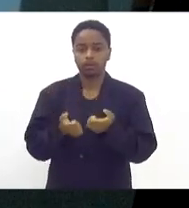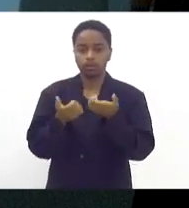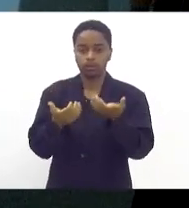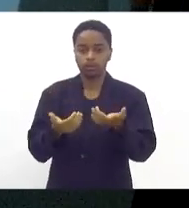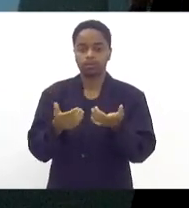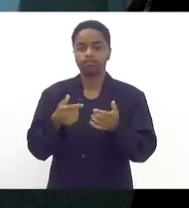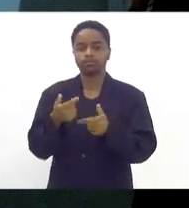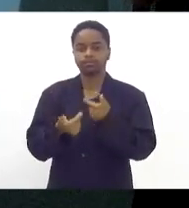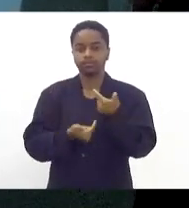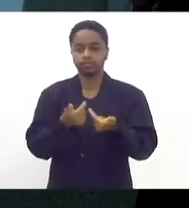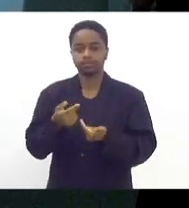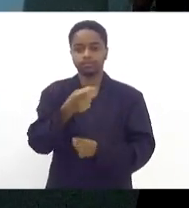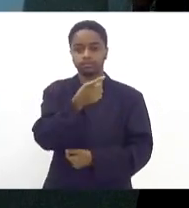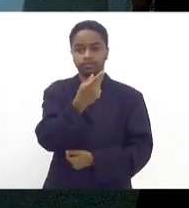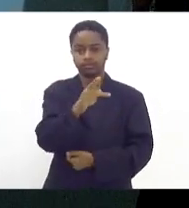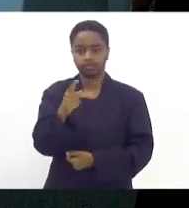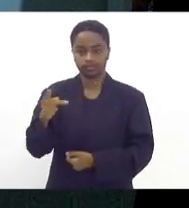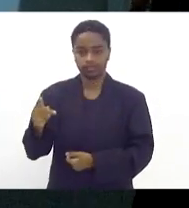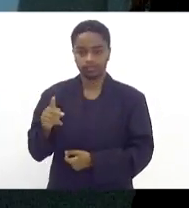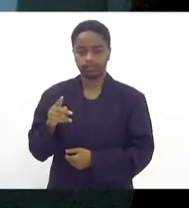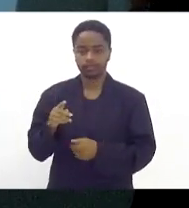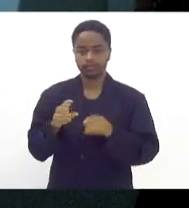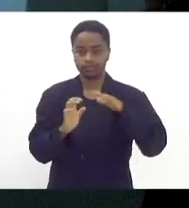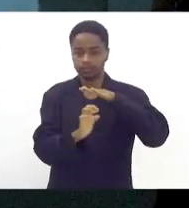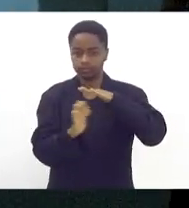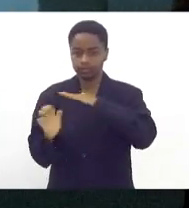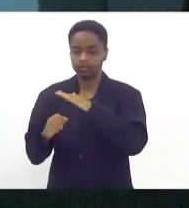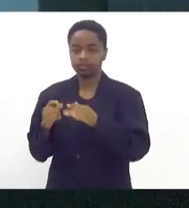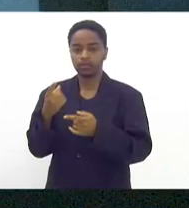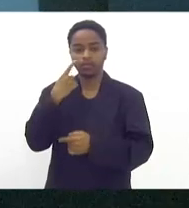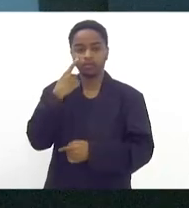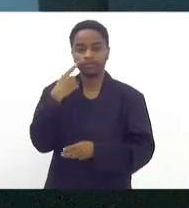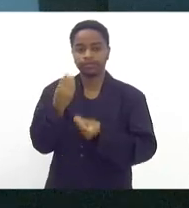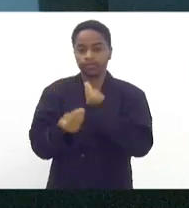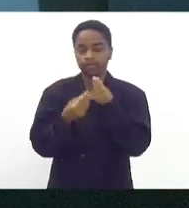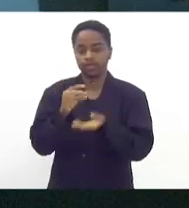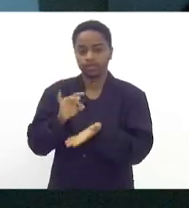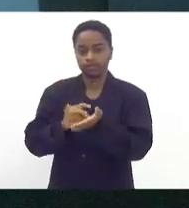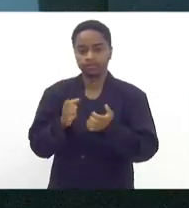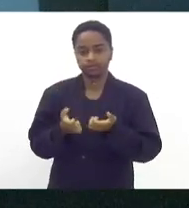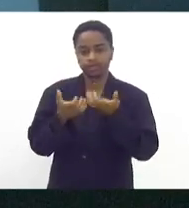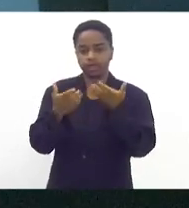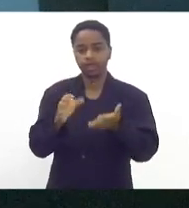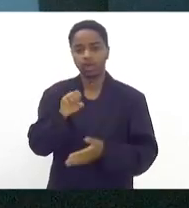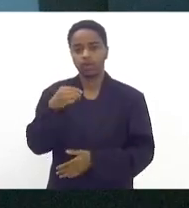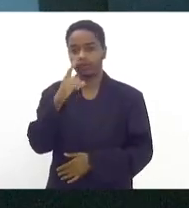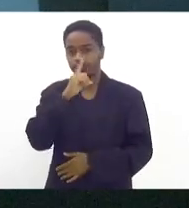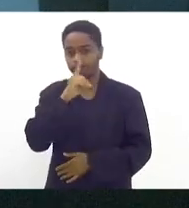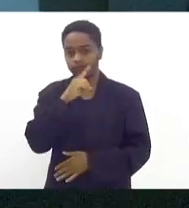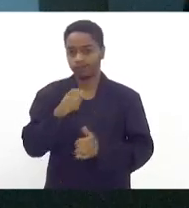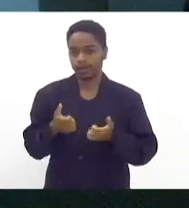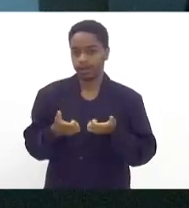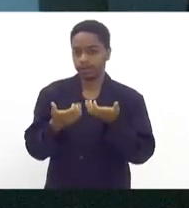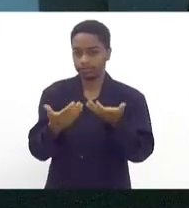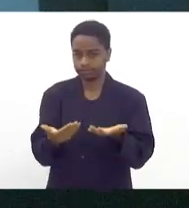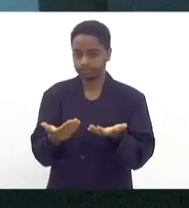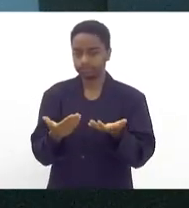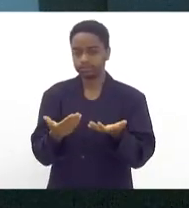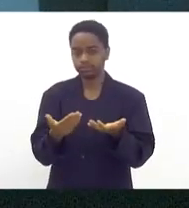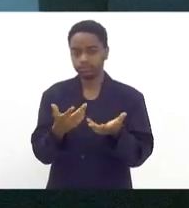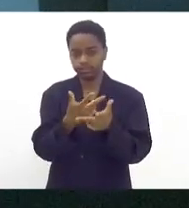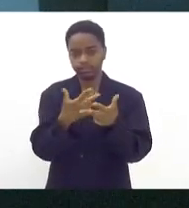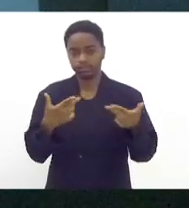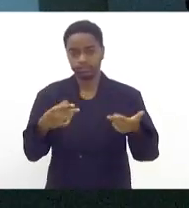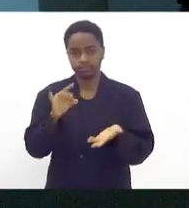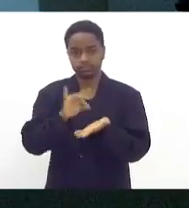dessas operadoras monitora o quão elas estão entregando ou deixando de entregar aquilo que